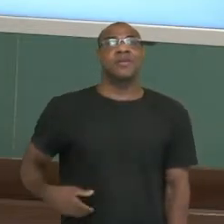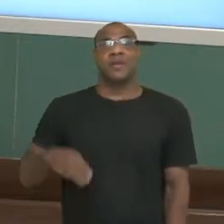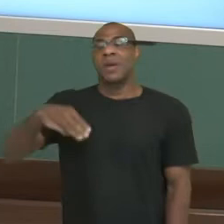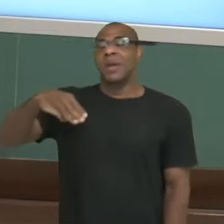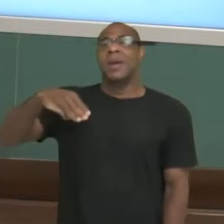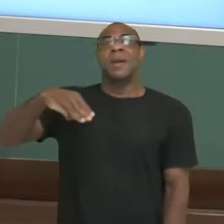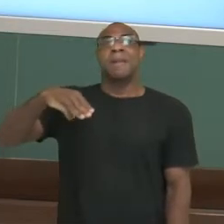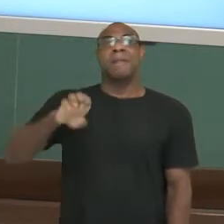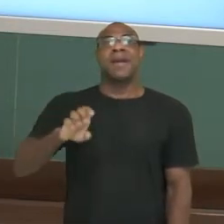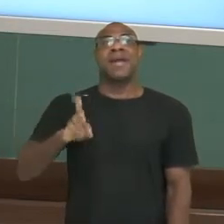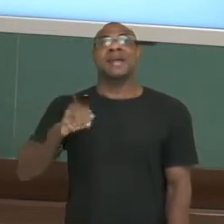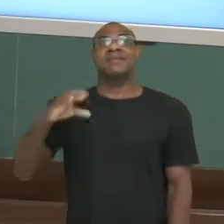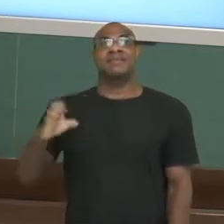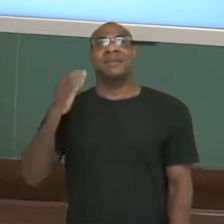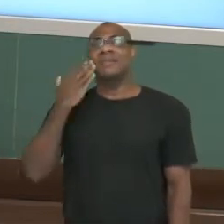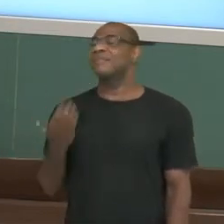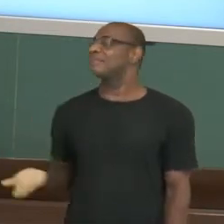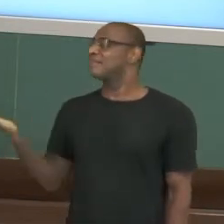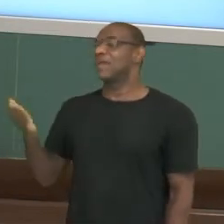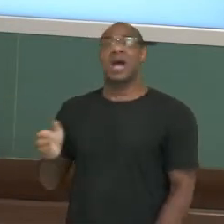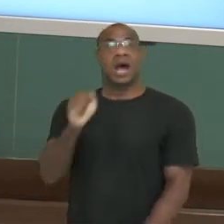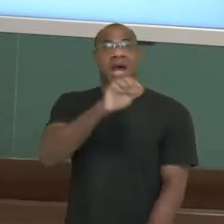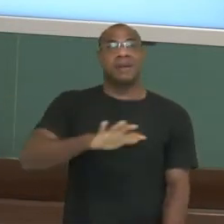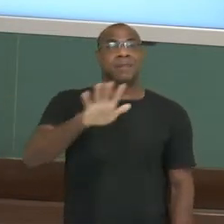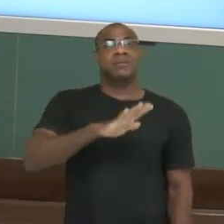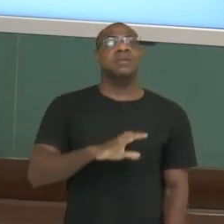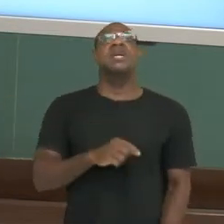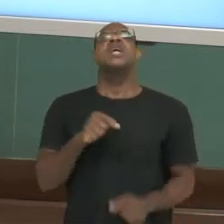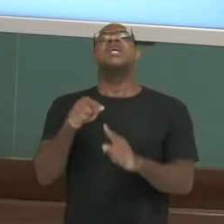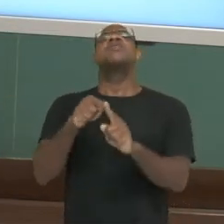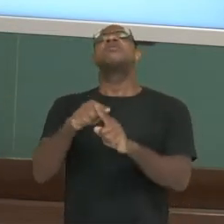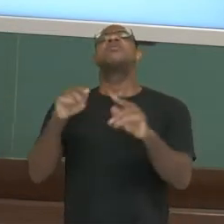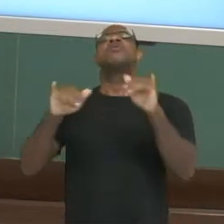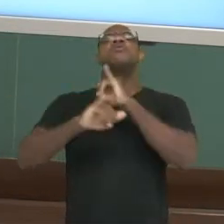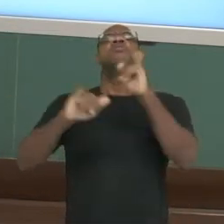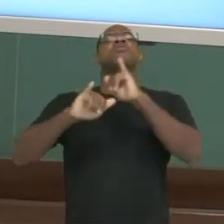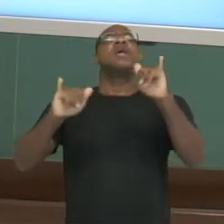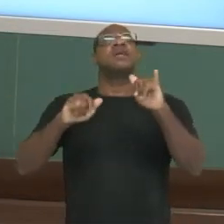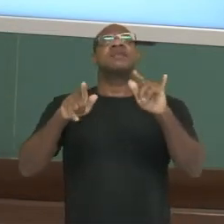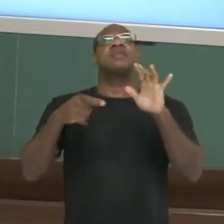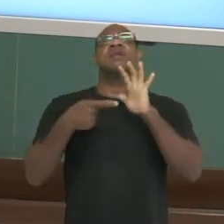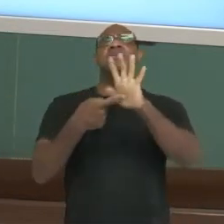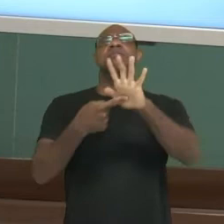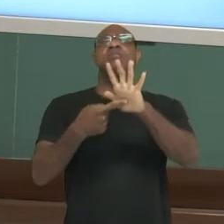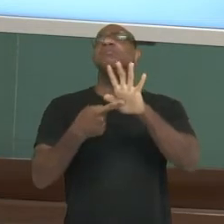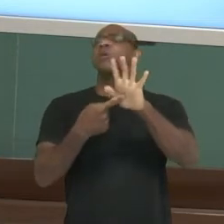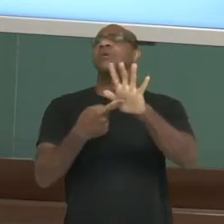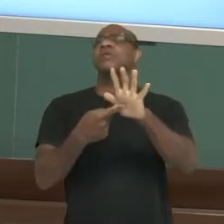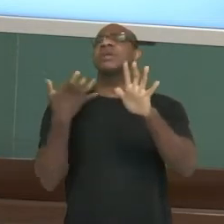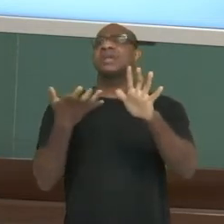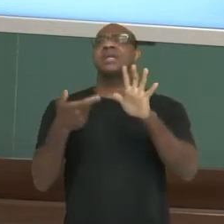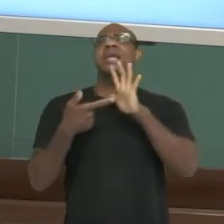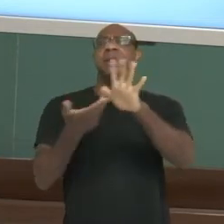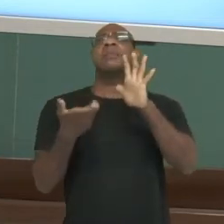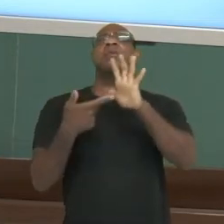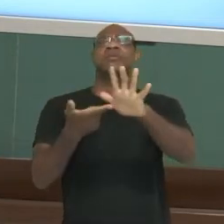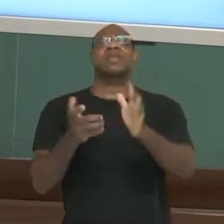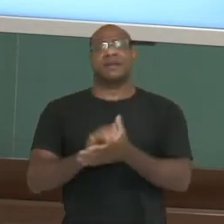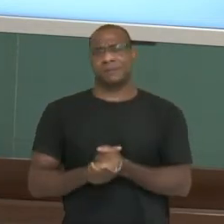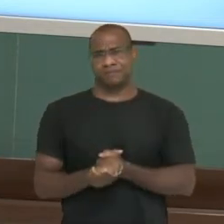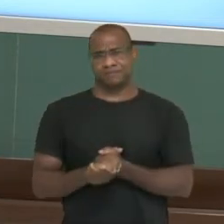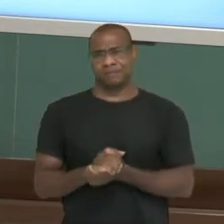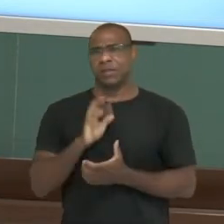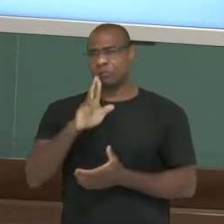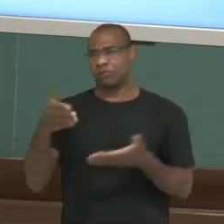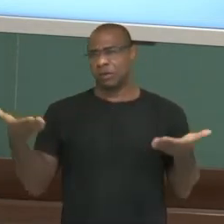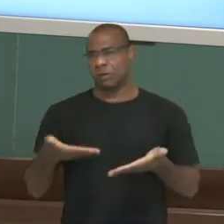pergunta para você, observe minha imagem. Que tipo de mensagem esta imagem quer transmitir? Responde aí.